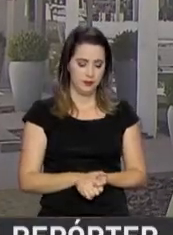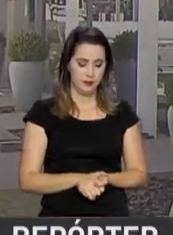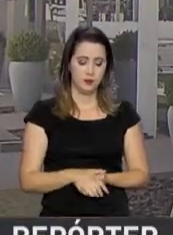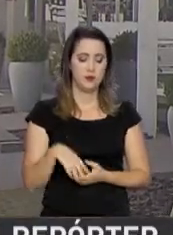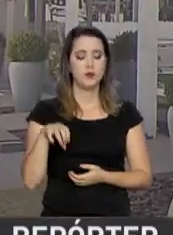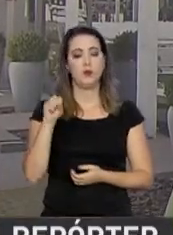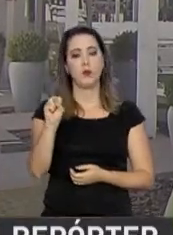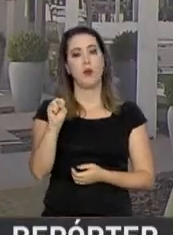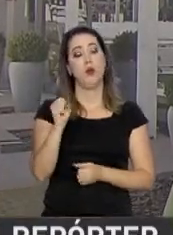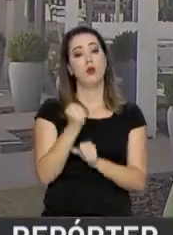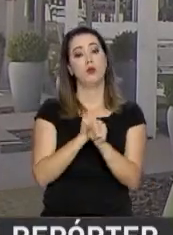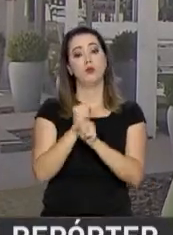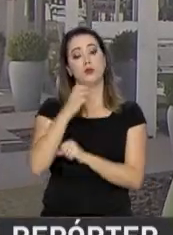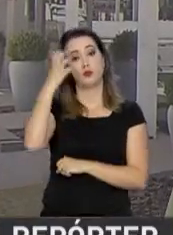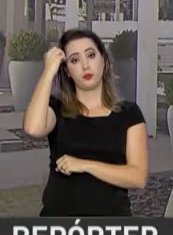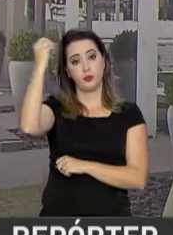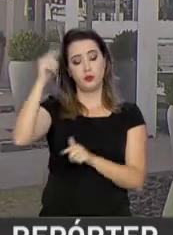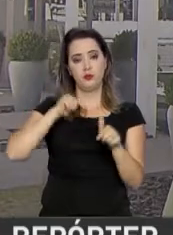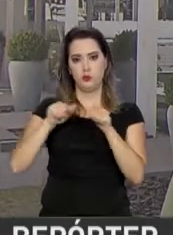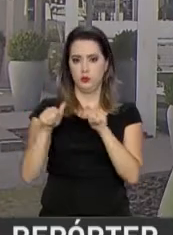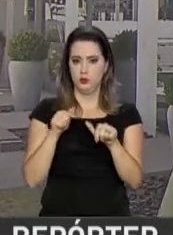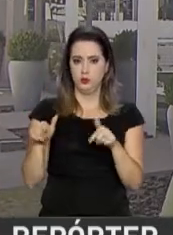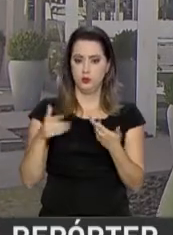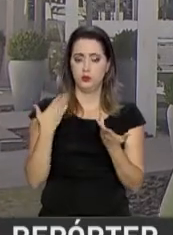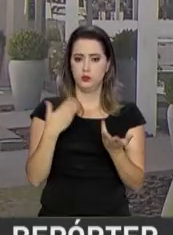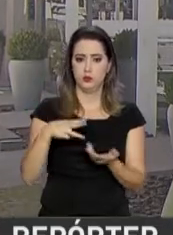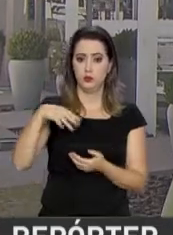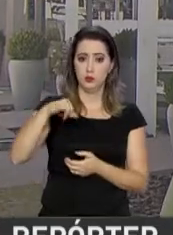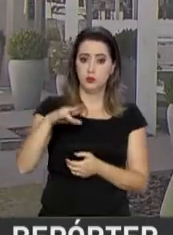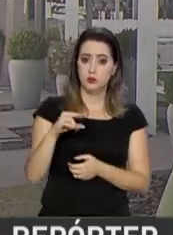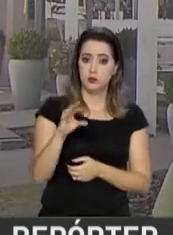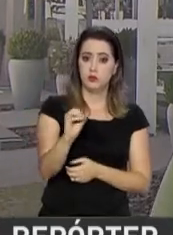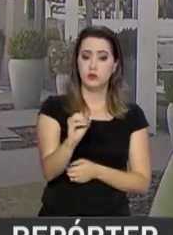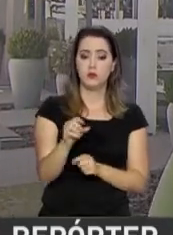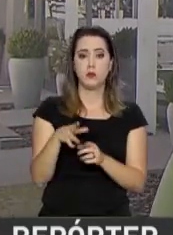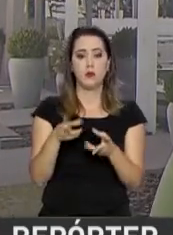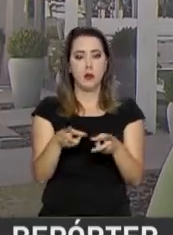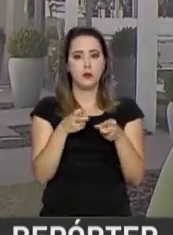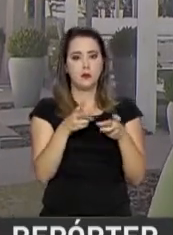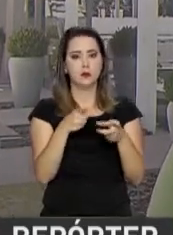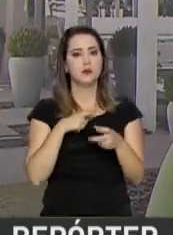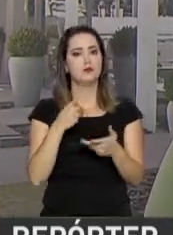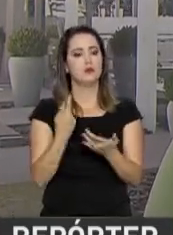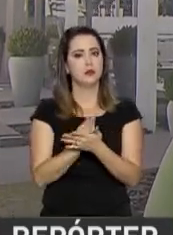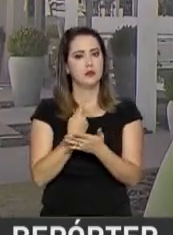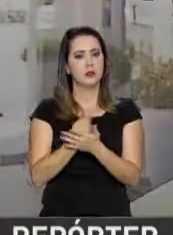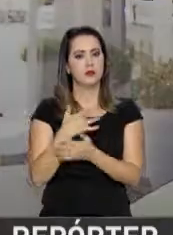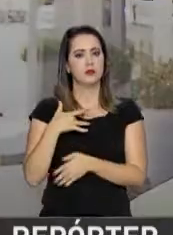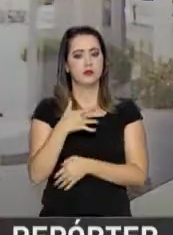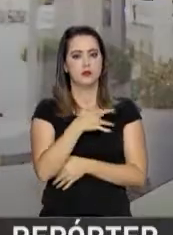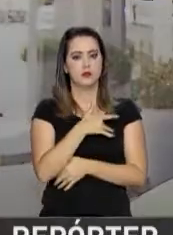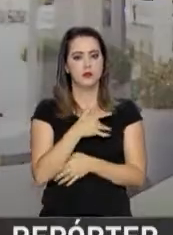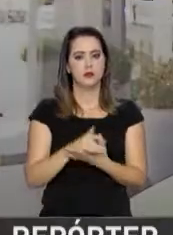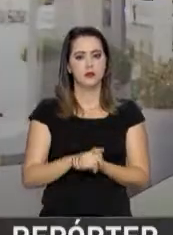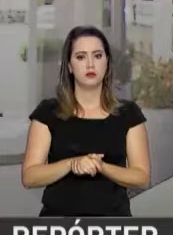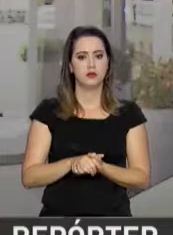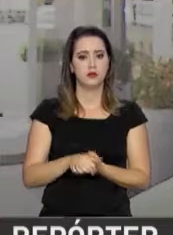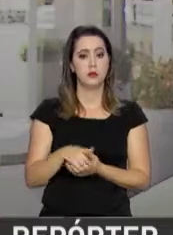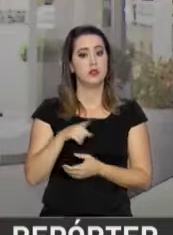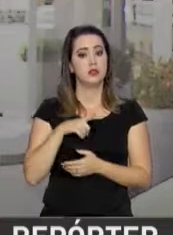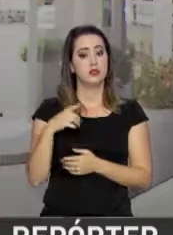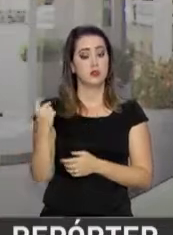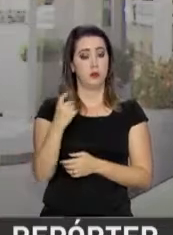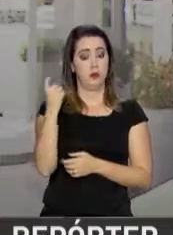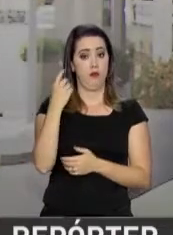há oito anos em uma viagem a trabalho marcos percebeu que havia algo de errado com a sua saúde eu estava no auge da minha carreira